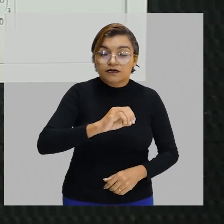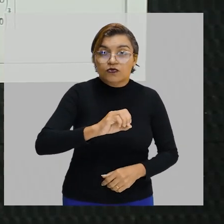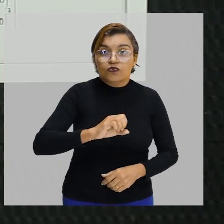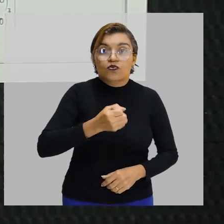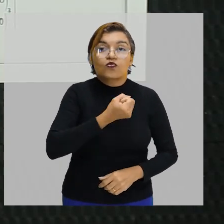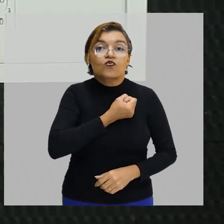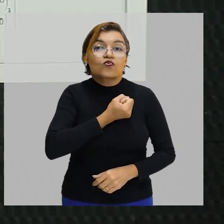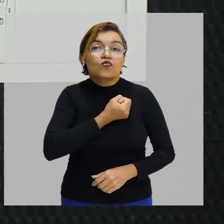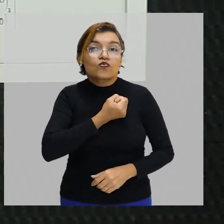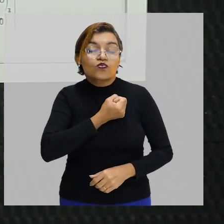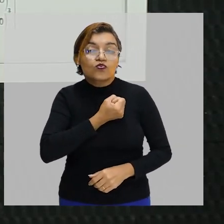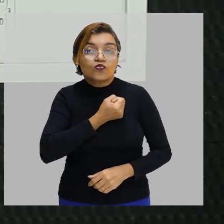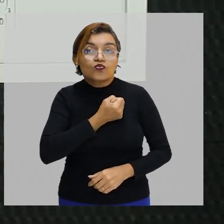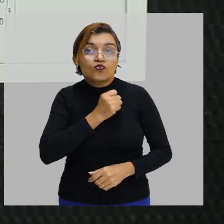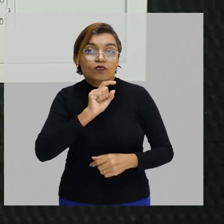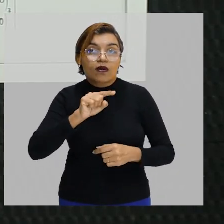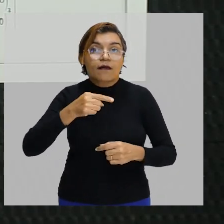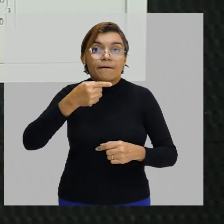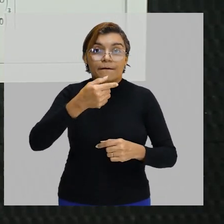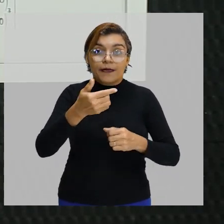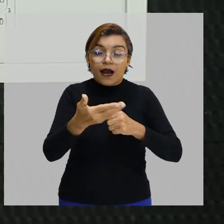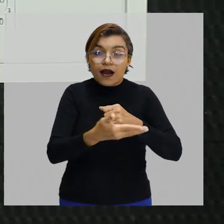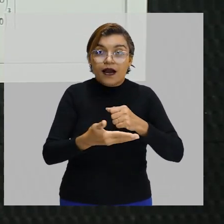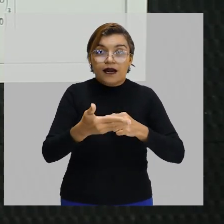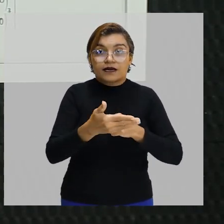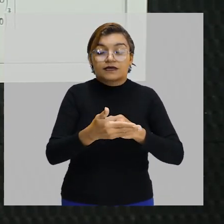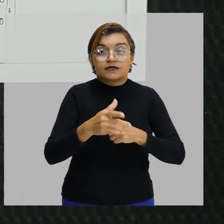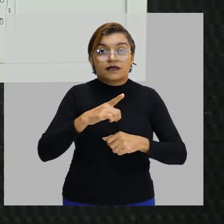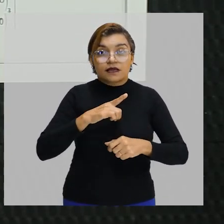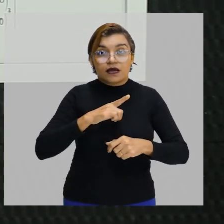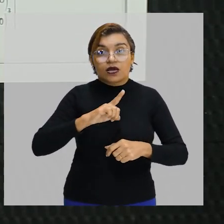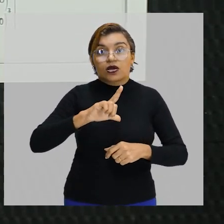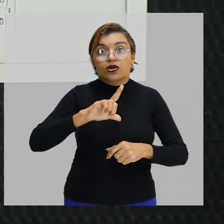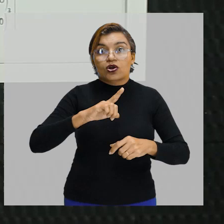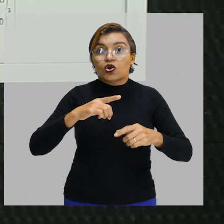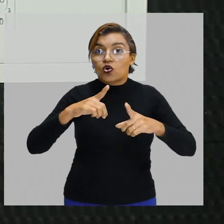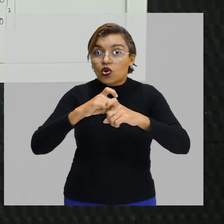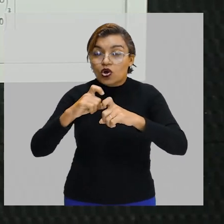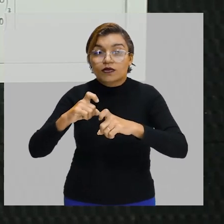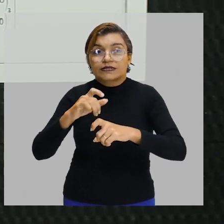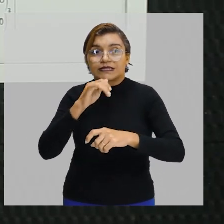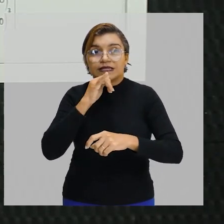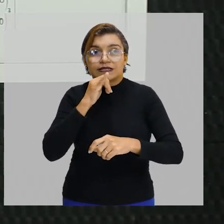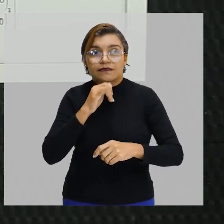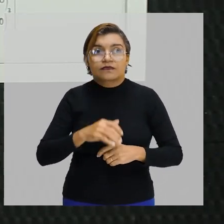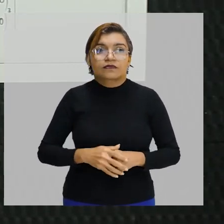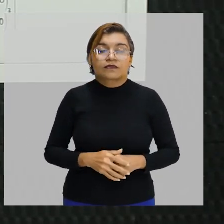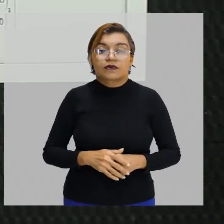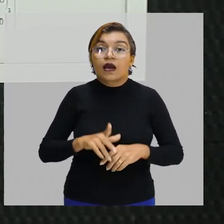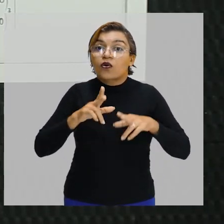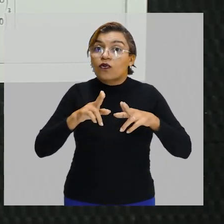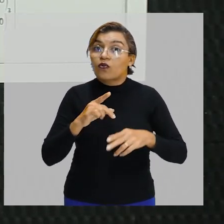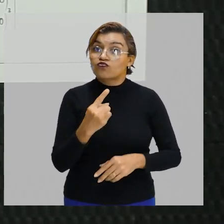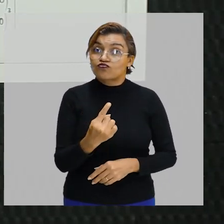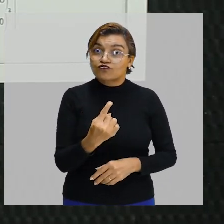base vai dar o logaritmando. Tá? Então, o logaritmo de 10 na base 10, esse carinha aqui vale 1.